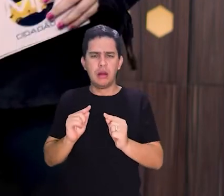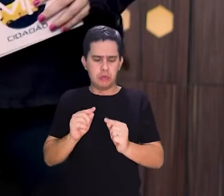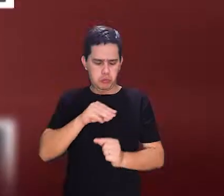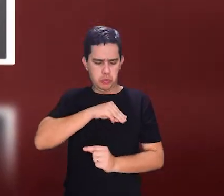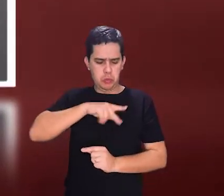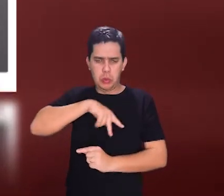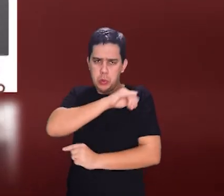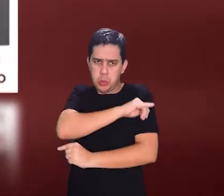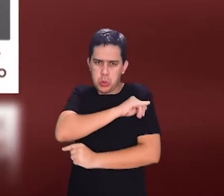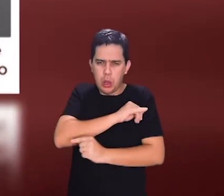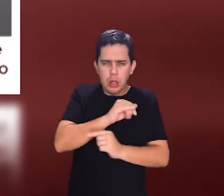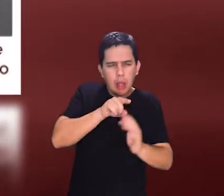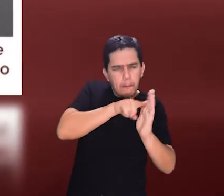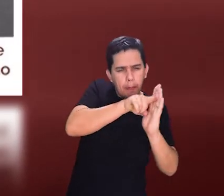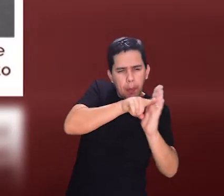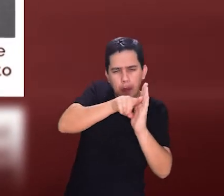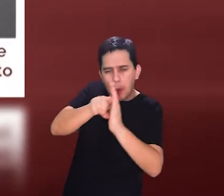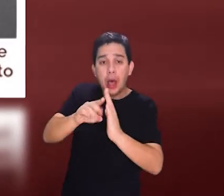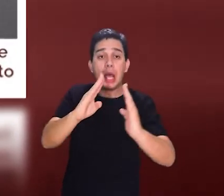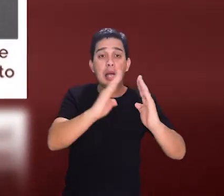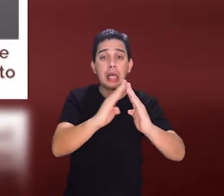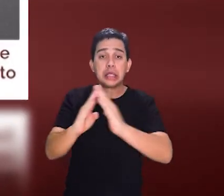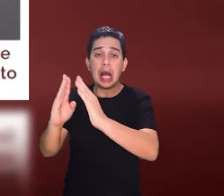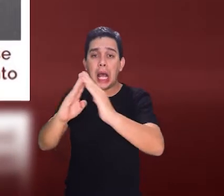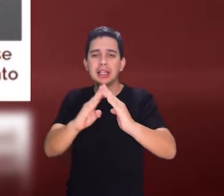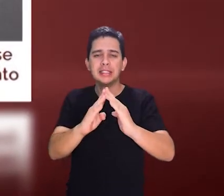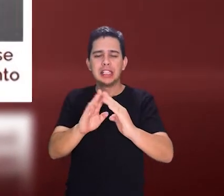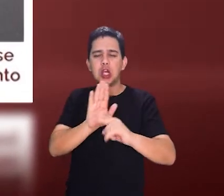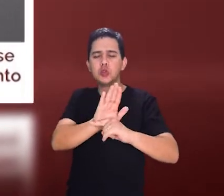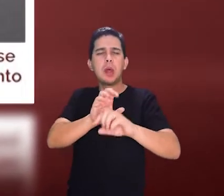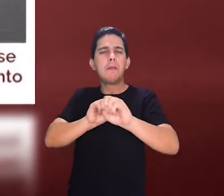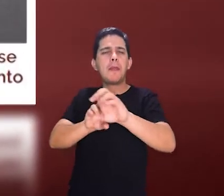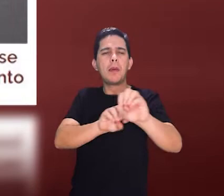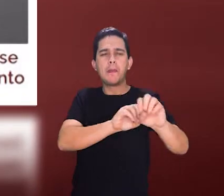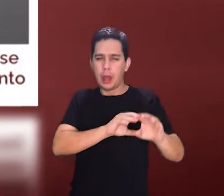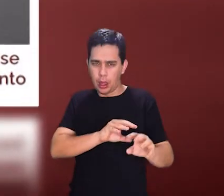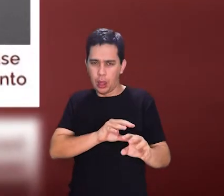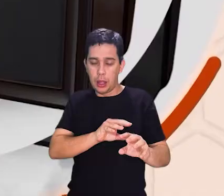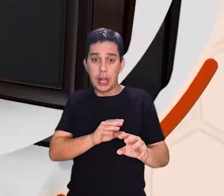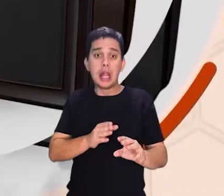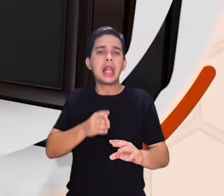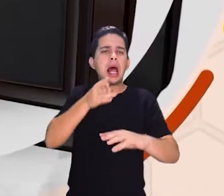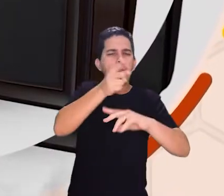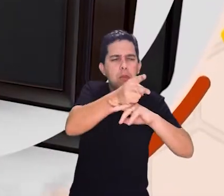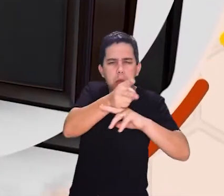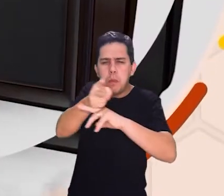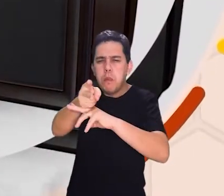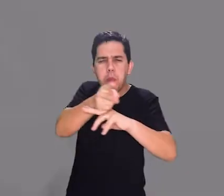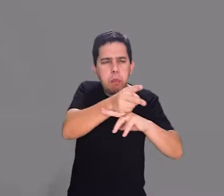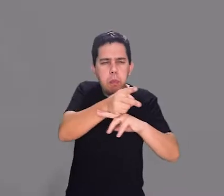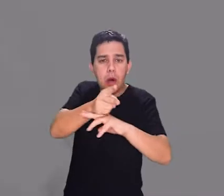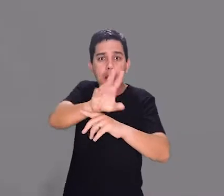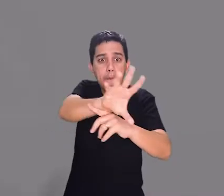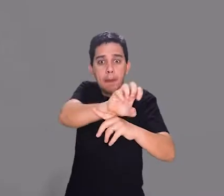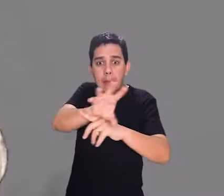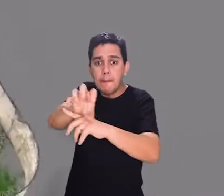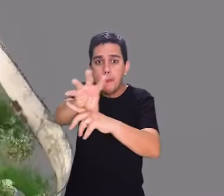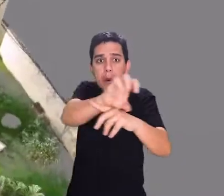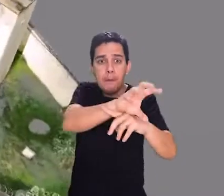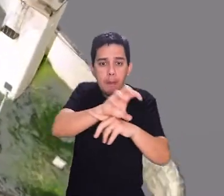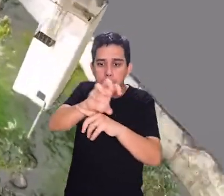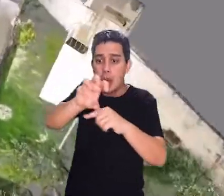órgão tem realizado o mapeamento das unidades socioeducativas do DEGASE por meio de um scanner a laser que produz